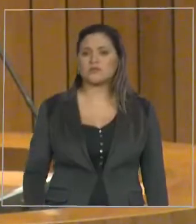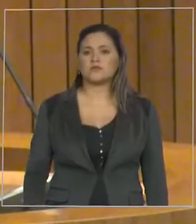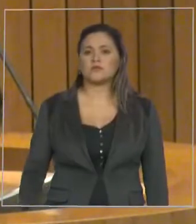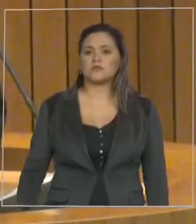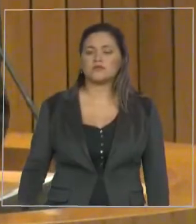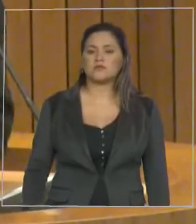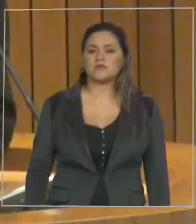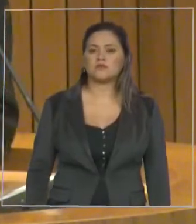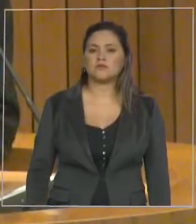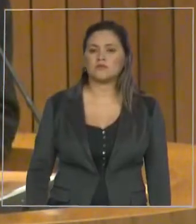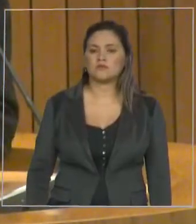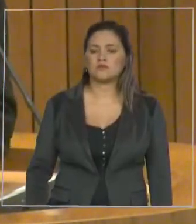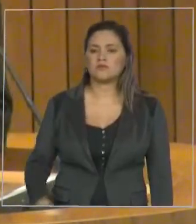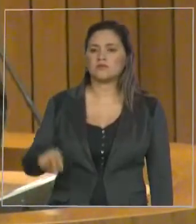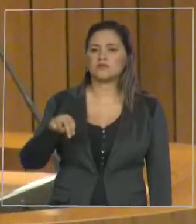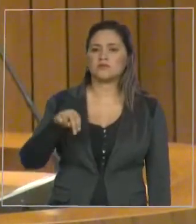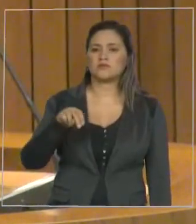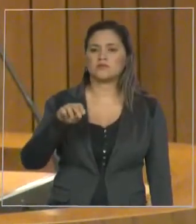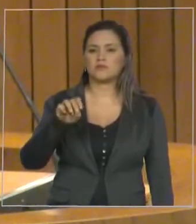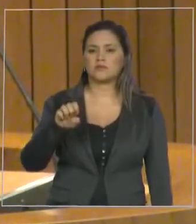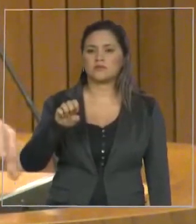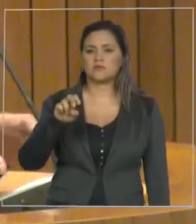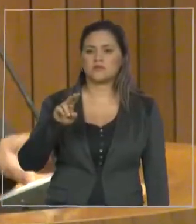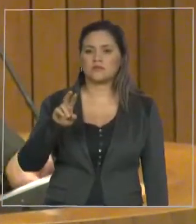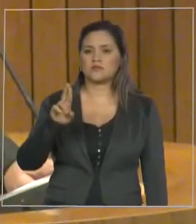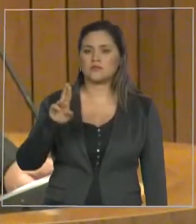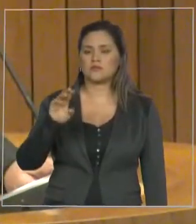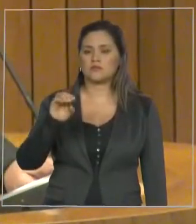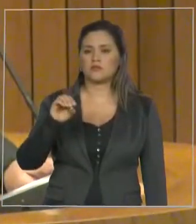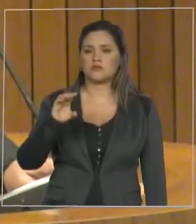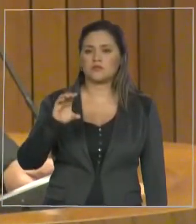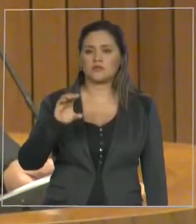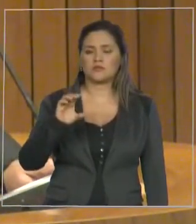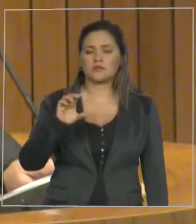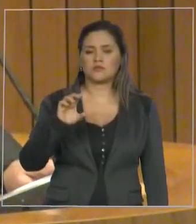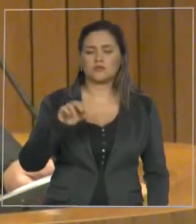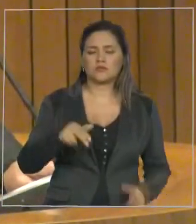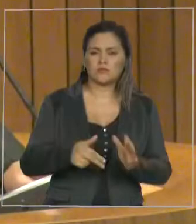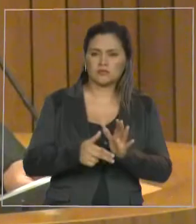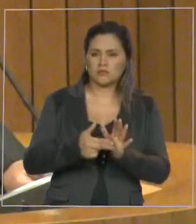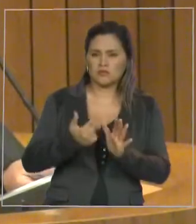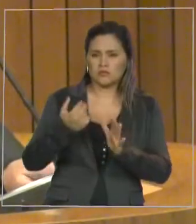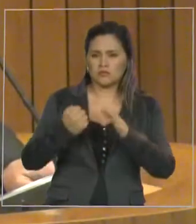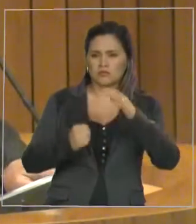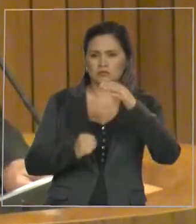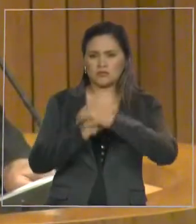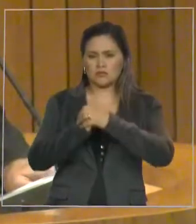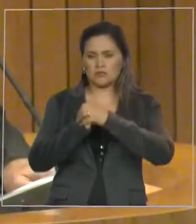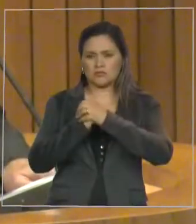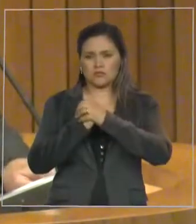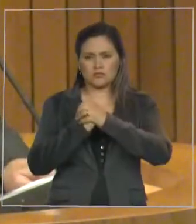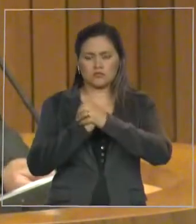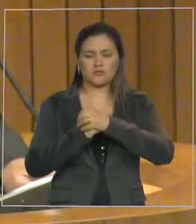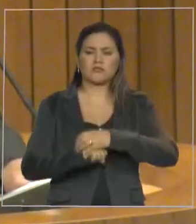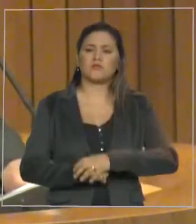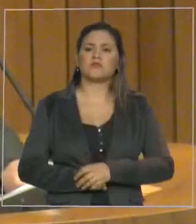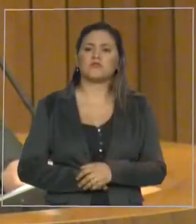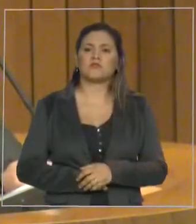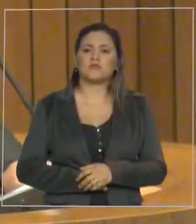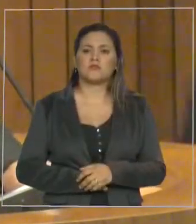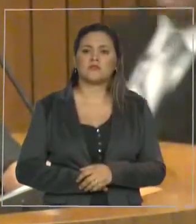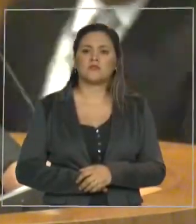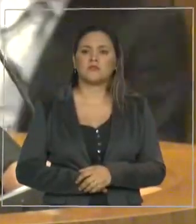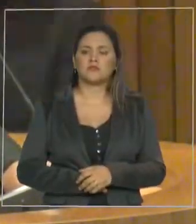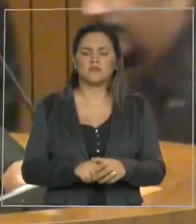a neurocirurgia. Sabemos que há um hospital de porta aberta que recebe traumas e tem recebido todo o trauma daquela